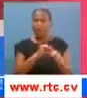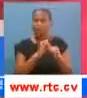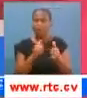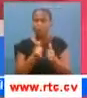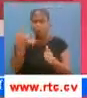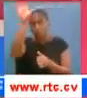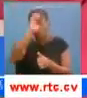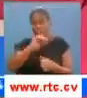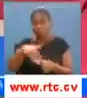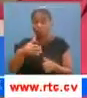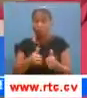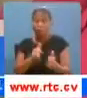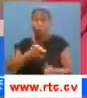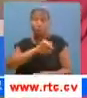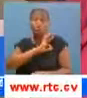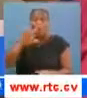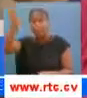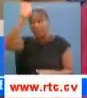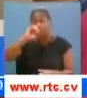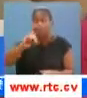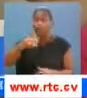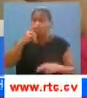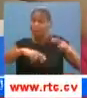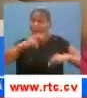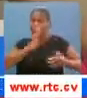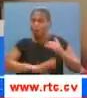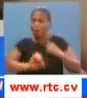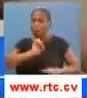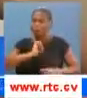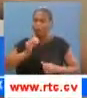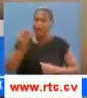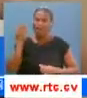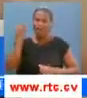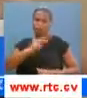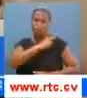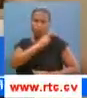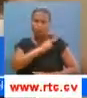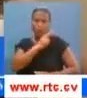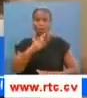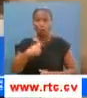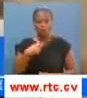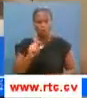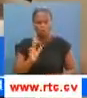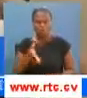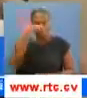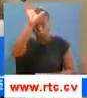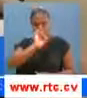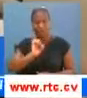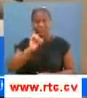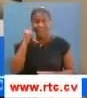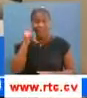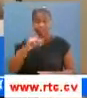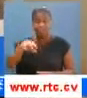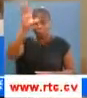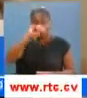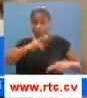Governo, particularmente com o Sr. Ministro das Finanças, foi meu colega de universidade. Eu também já fui ministro das Finanças dele